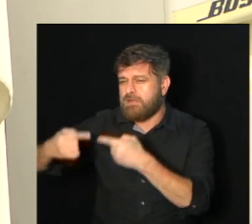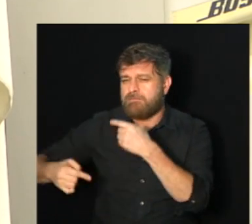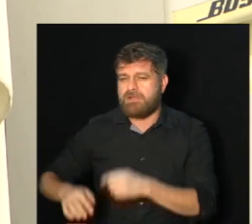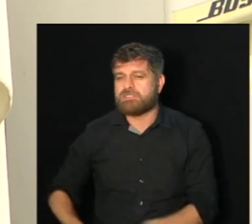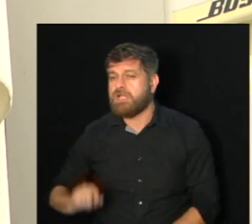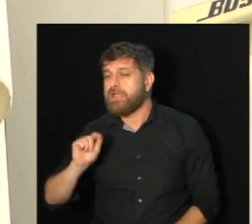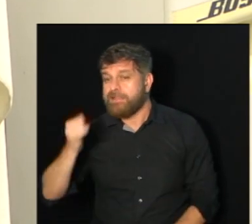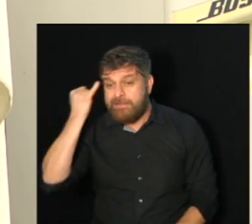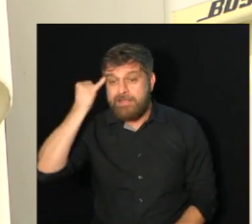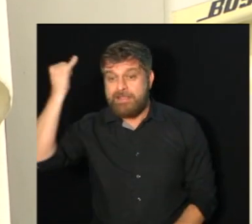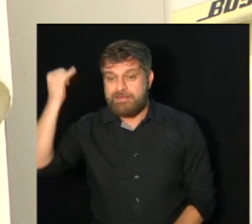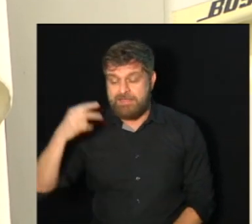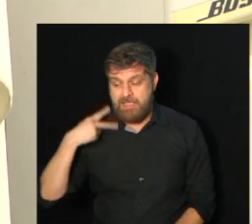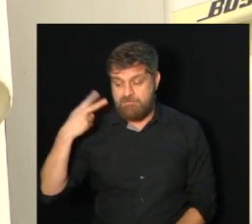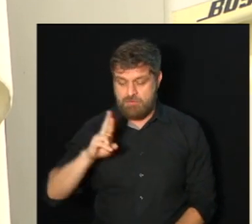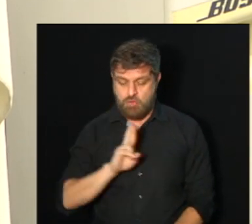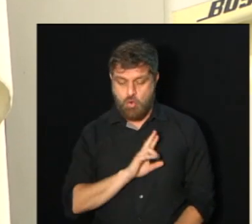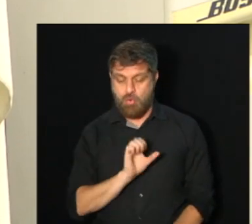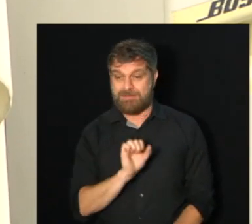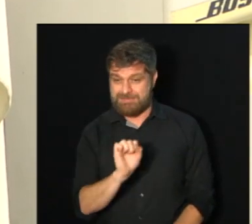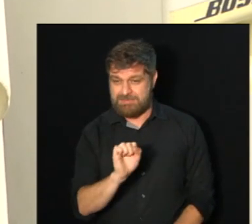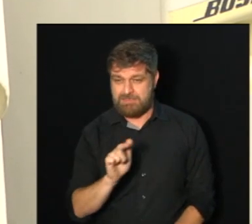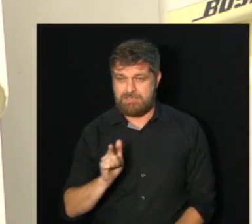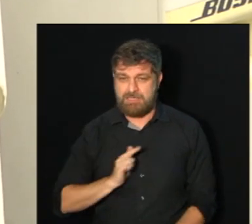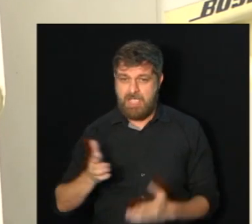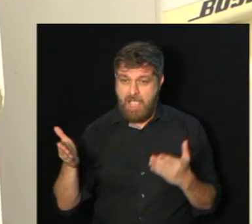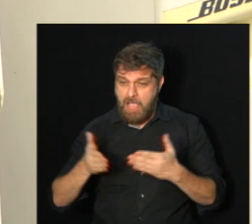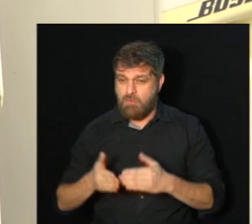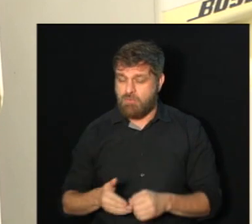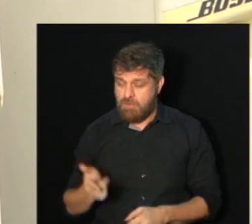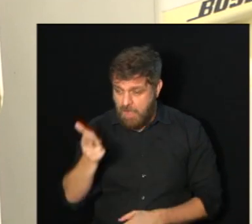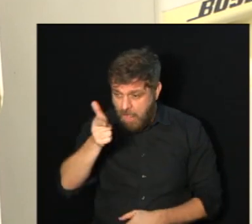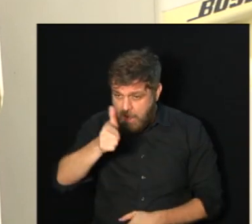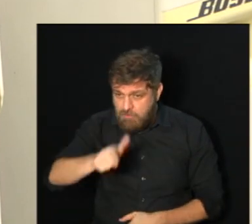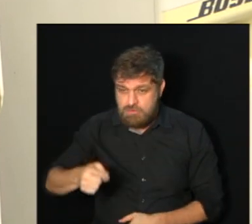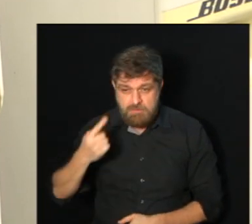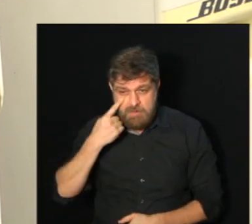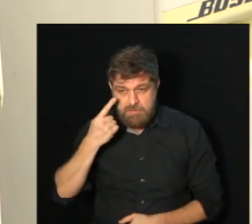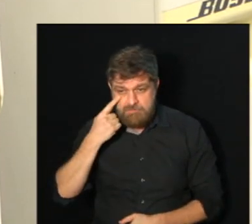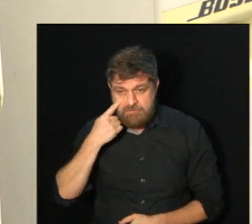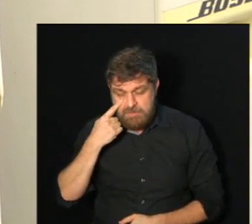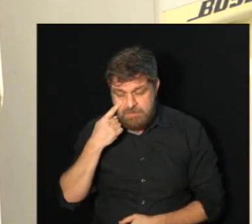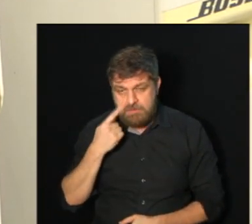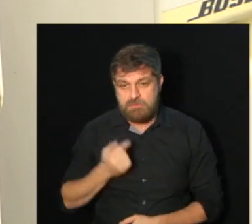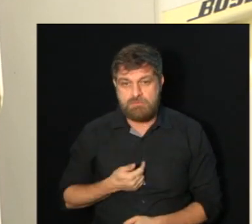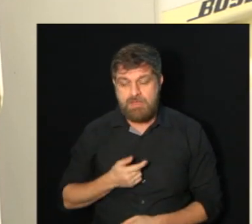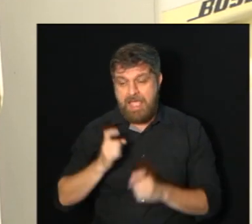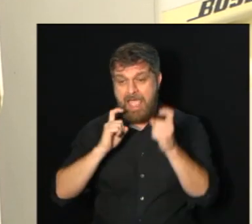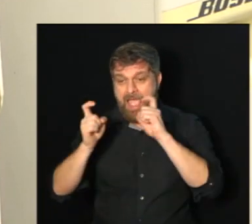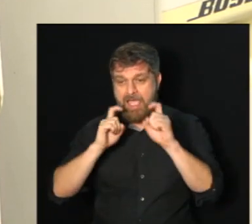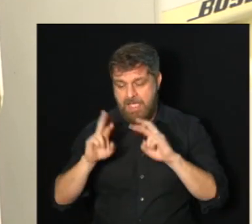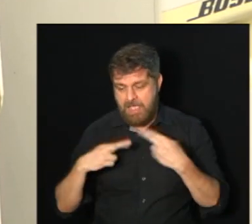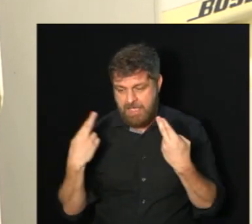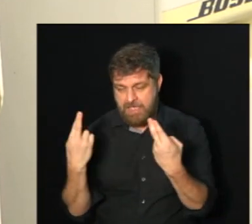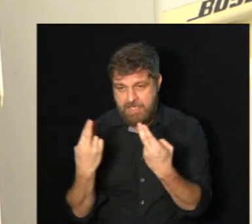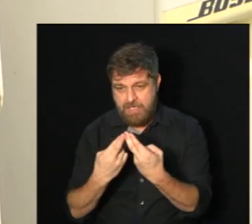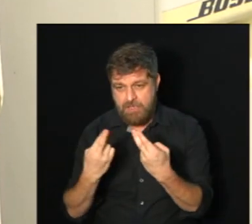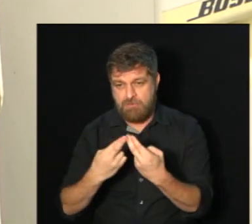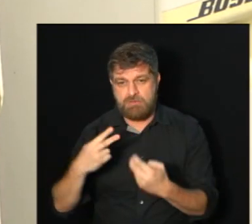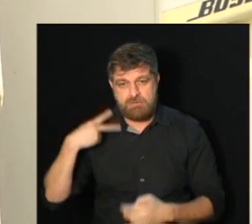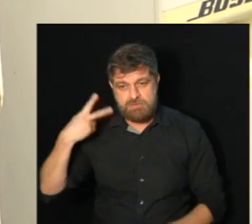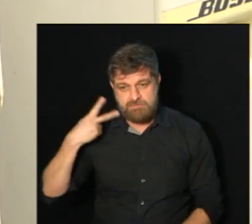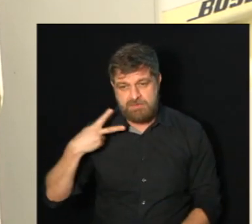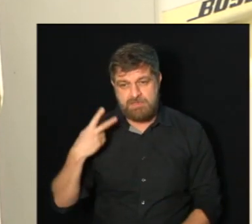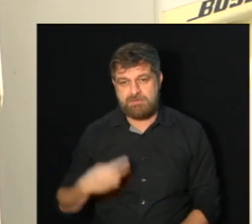do vereador Luiz Carlos Rossini. Agora você continua acompanhando a segunda parte da reunião ordinária dessa